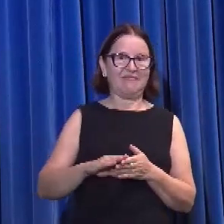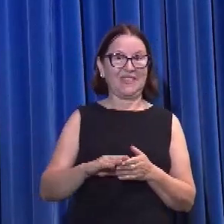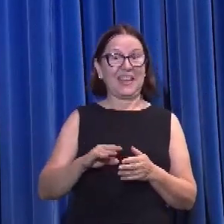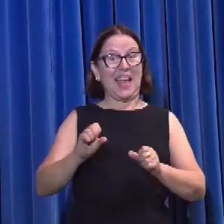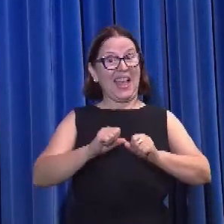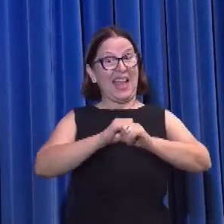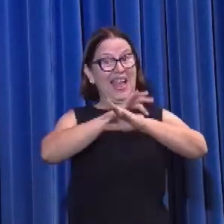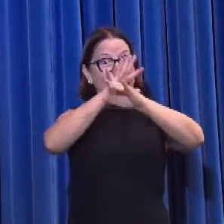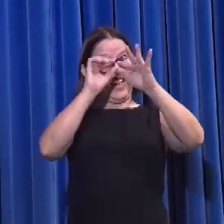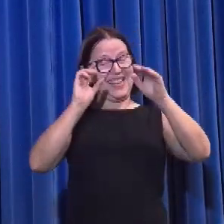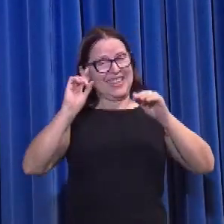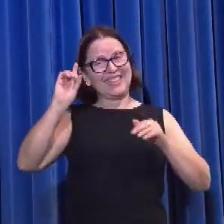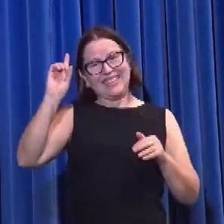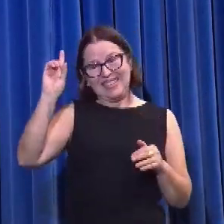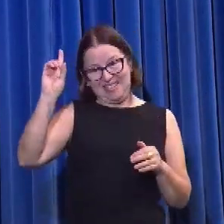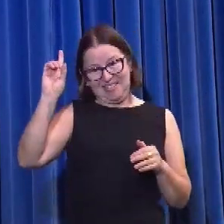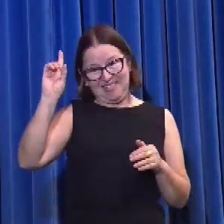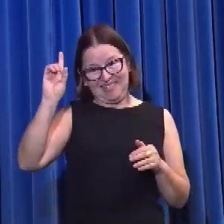dele.